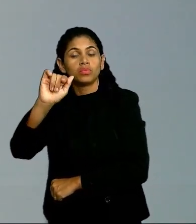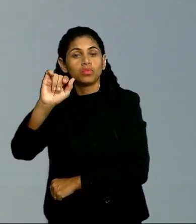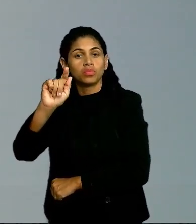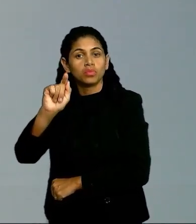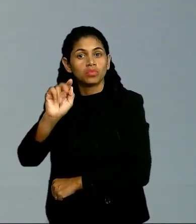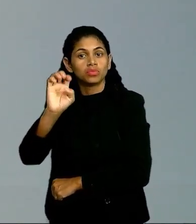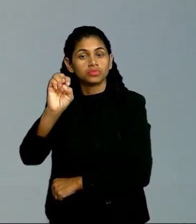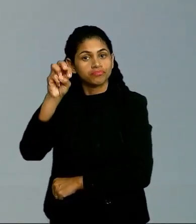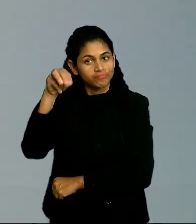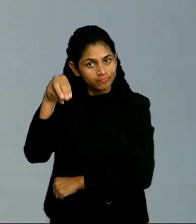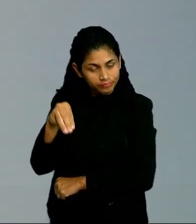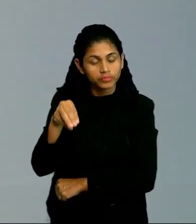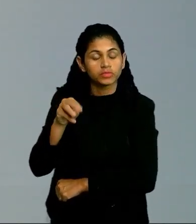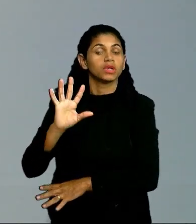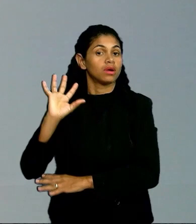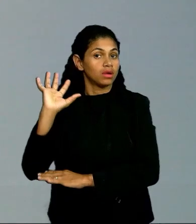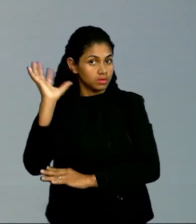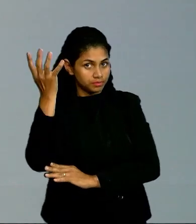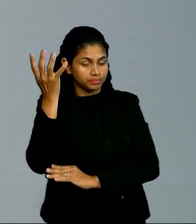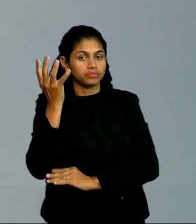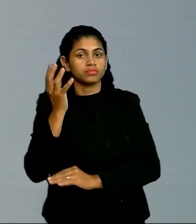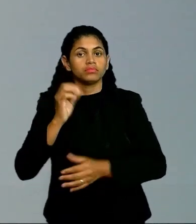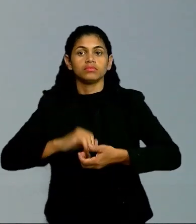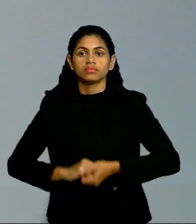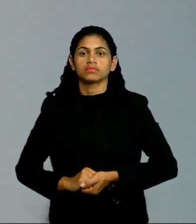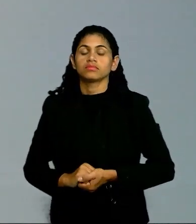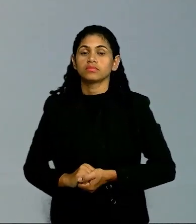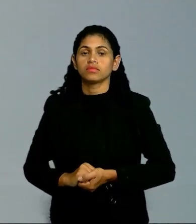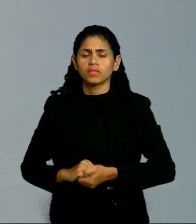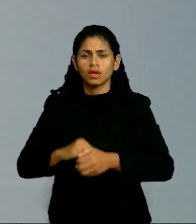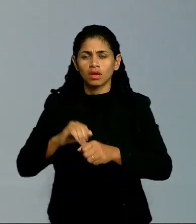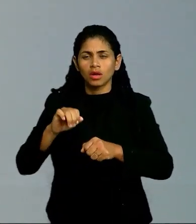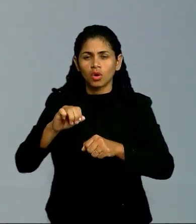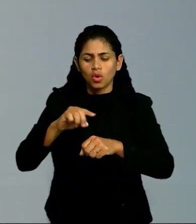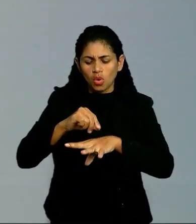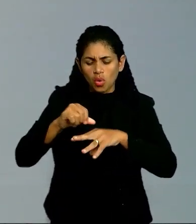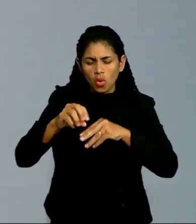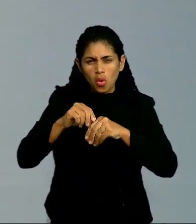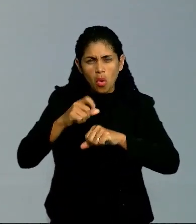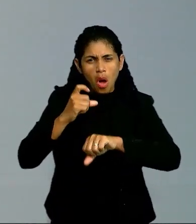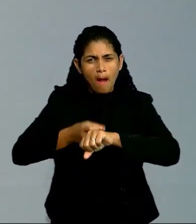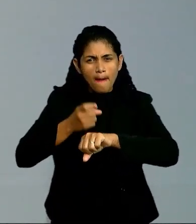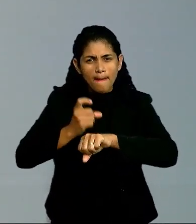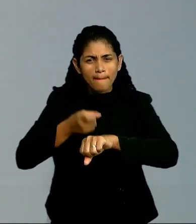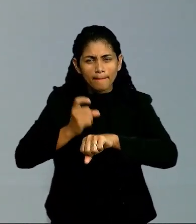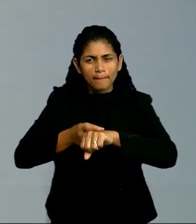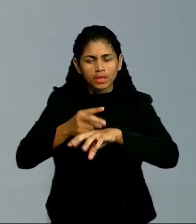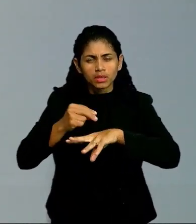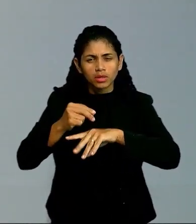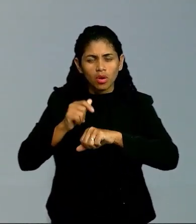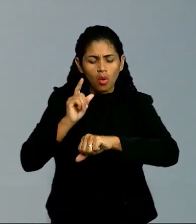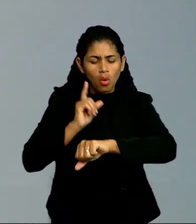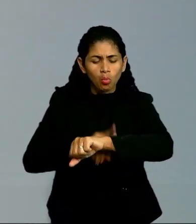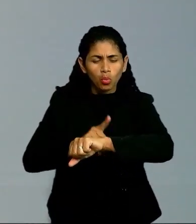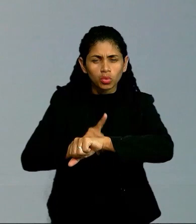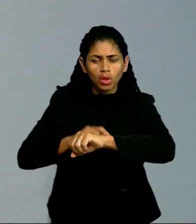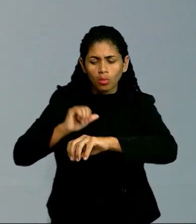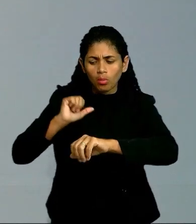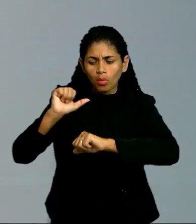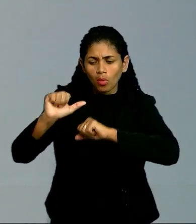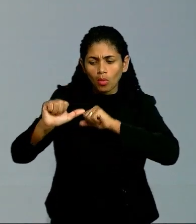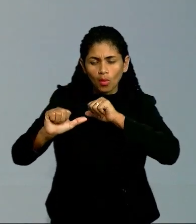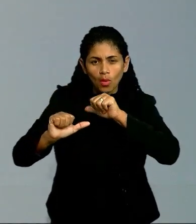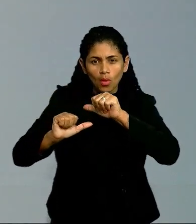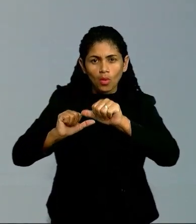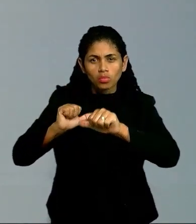ela é evidenciada pelo processo de ferrugem. Sabe aquele metal enferrujado que sofre a ação do tempo? Basicamente,